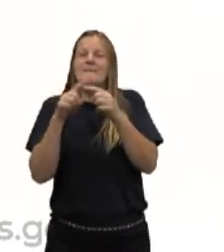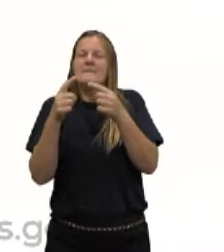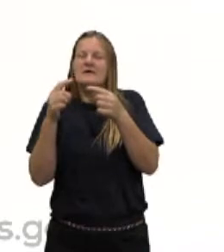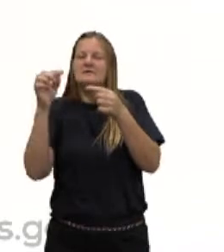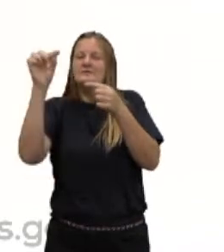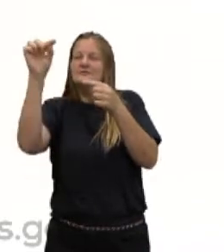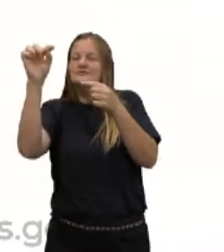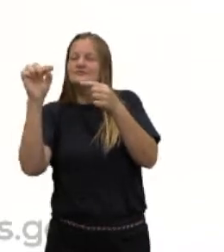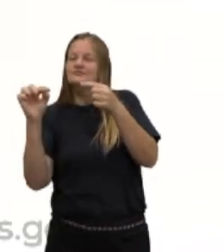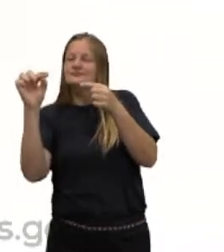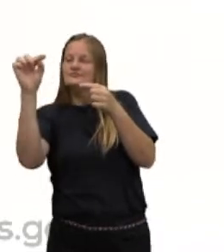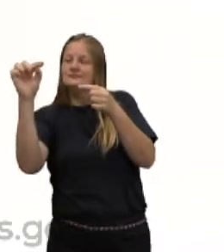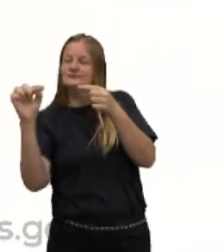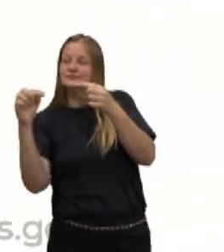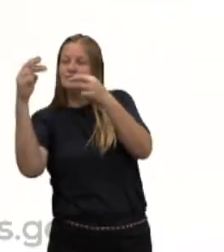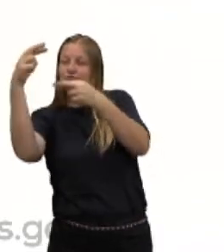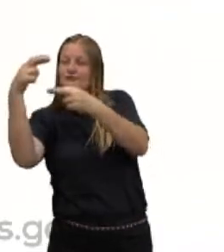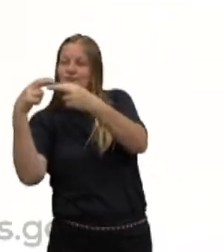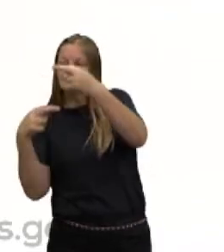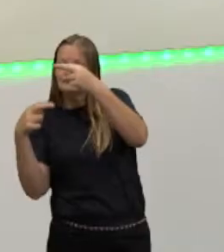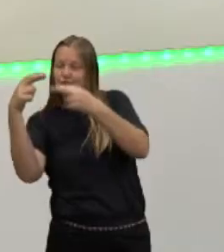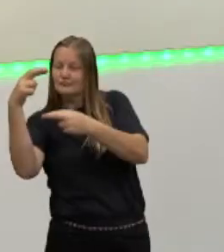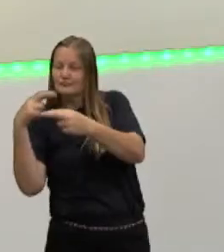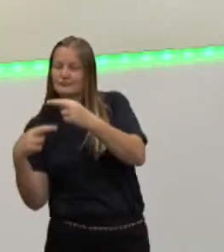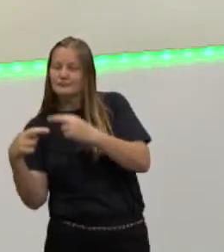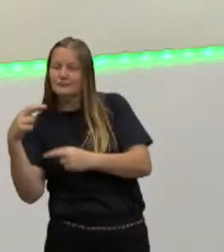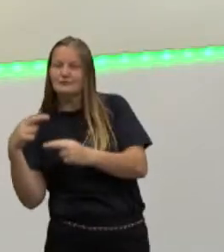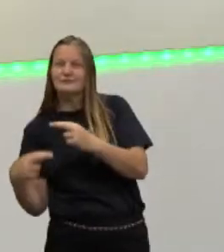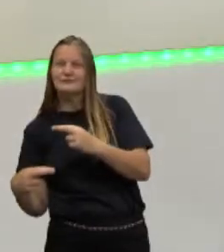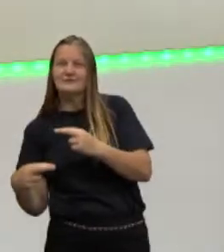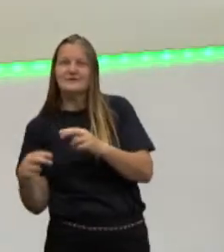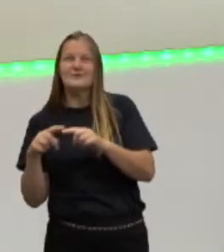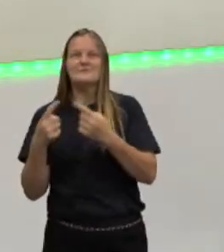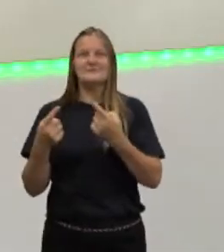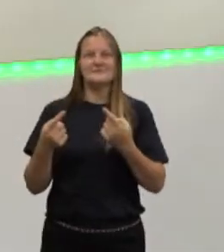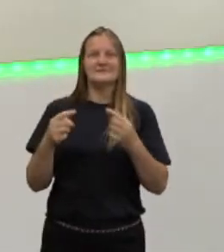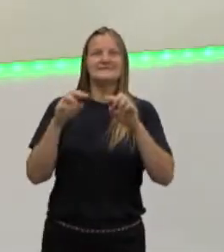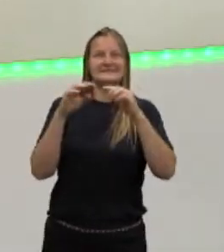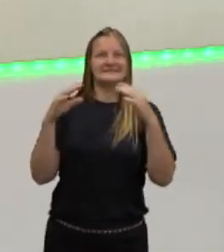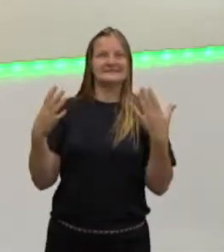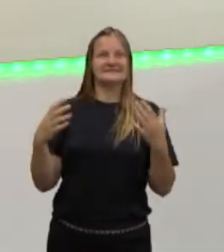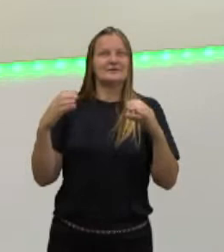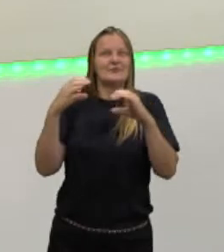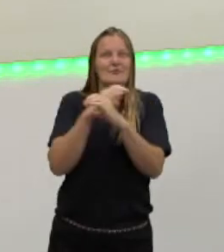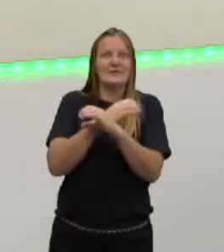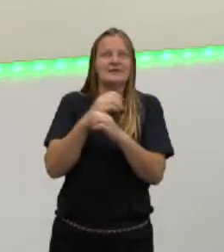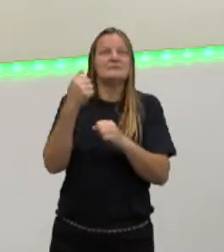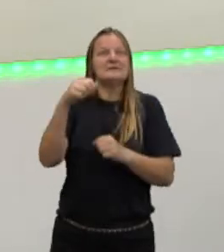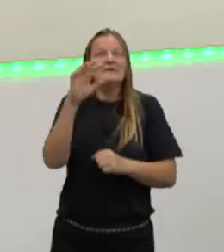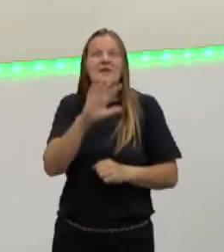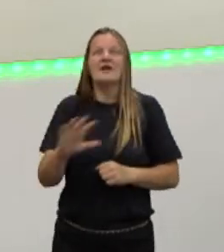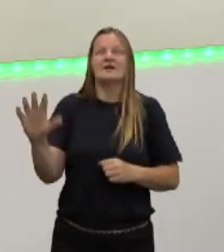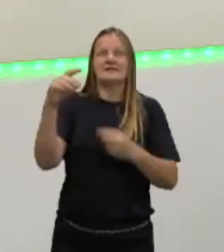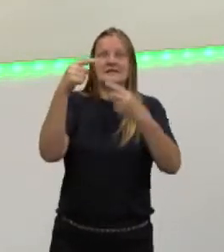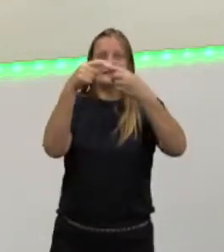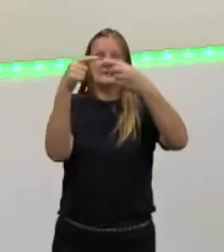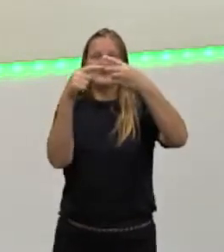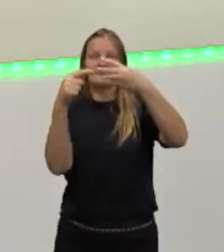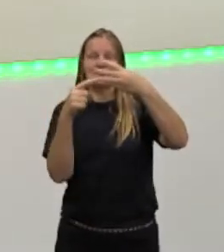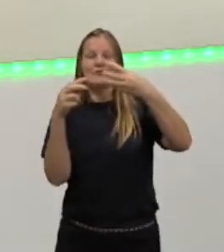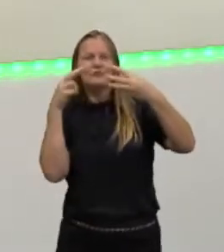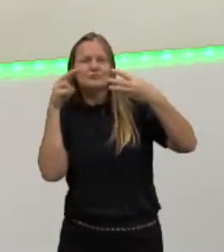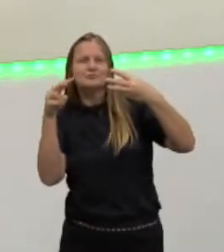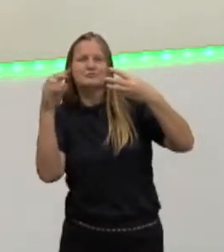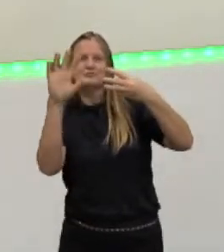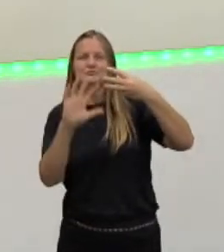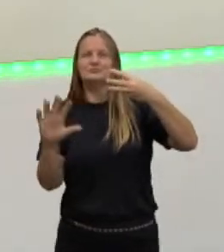se relacionar. Perfeito, porque eu acaba que, para ficar completo, tu tem que olhar as três, né? Isso. Mas,